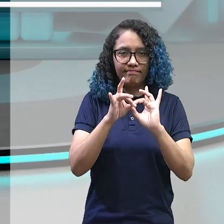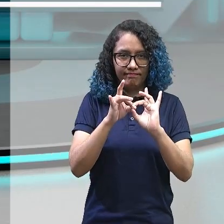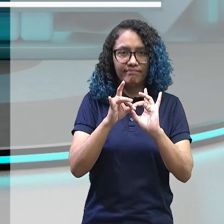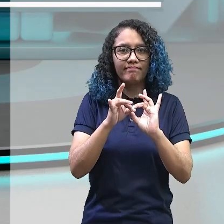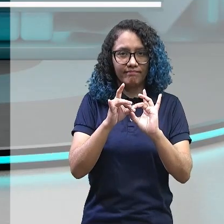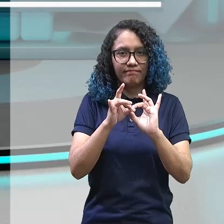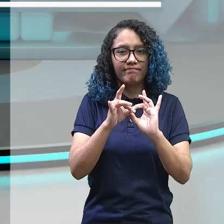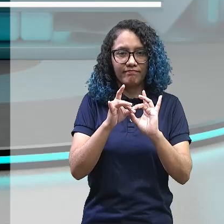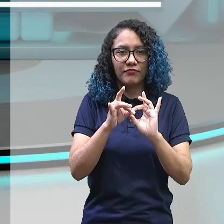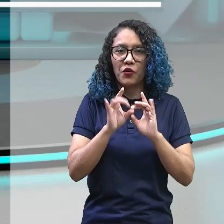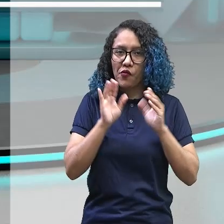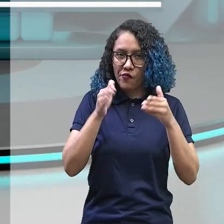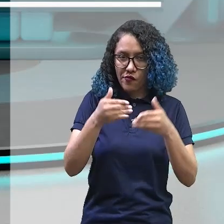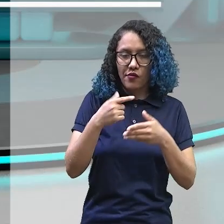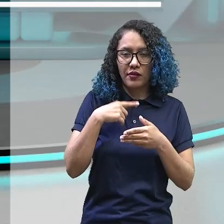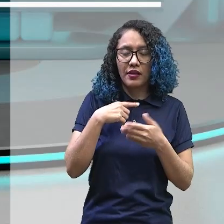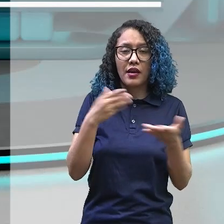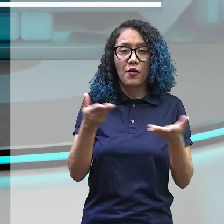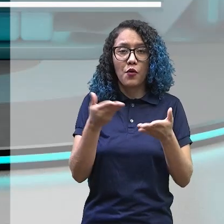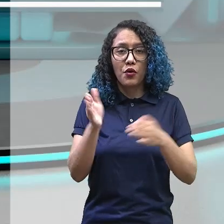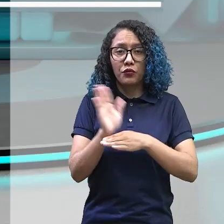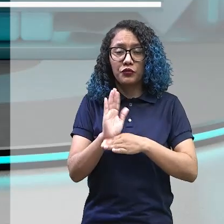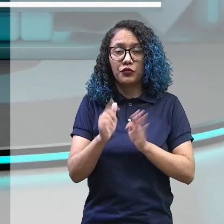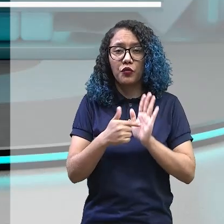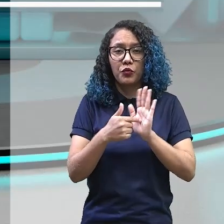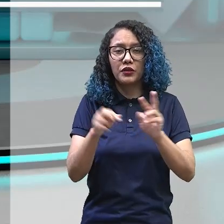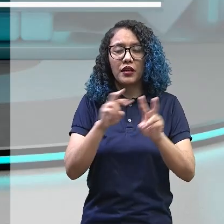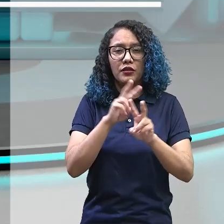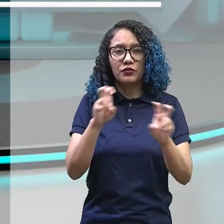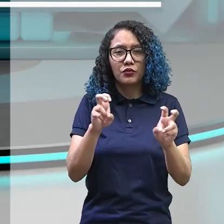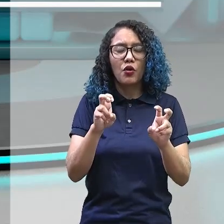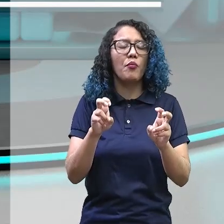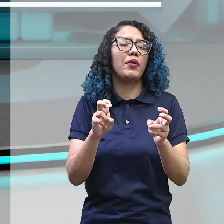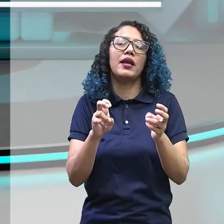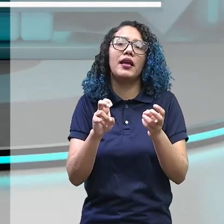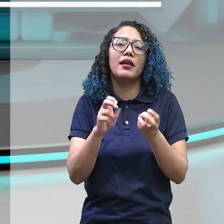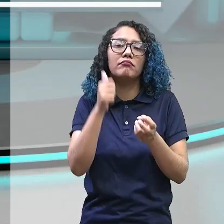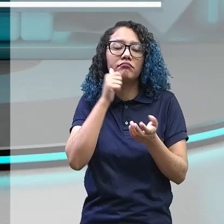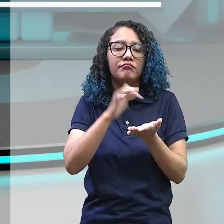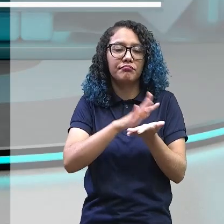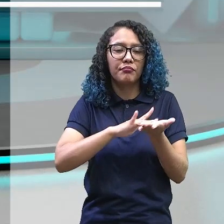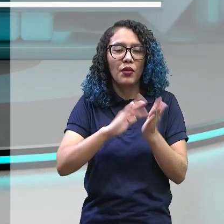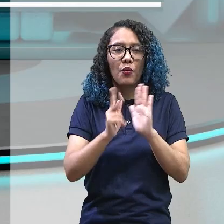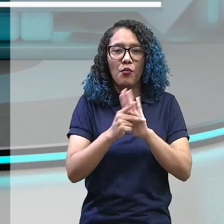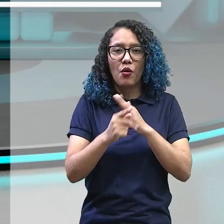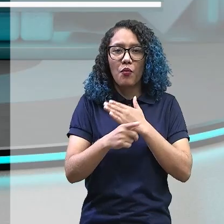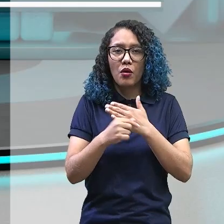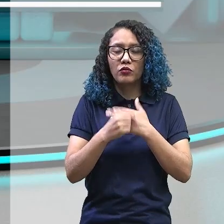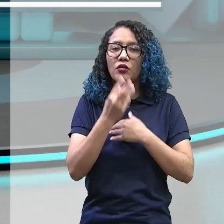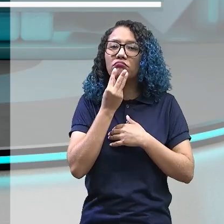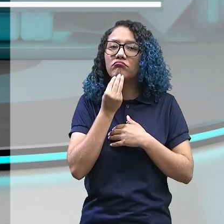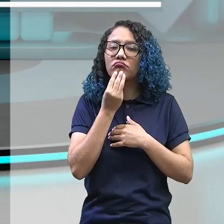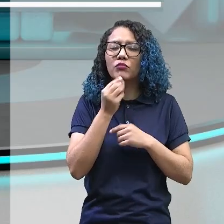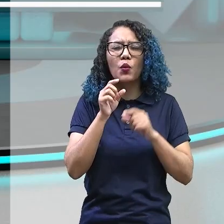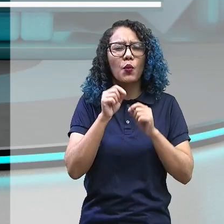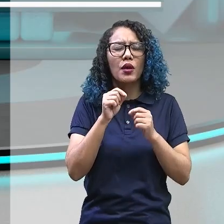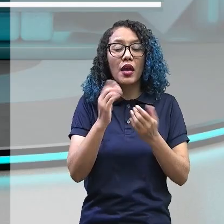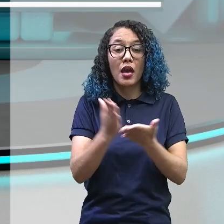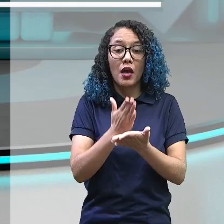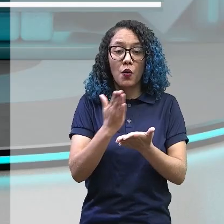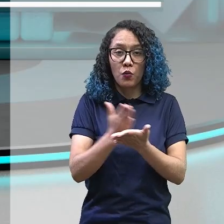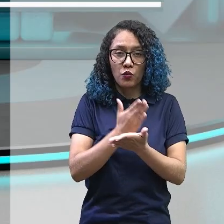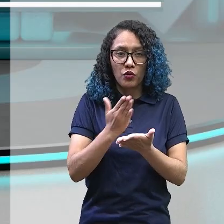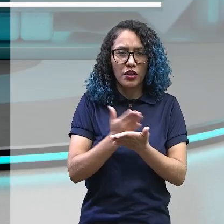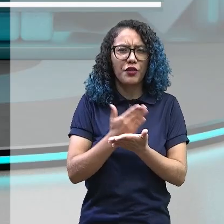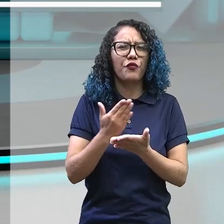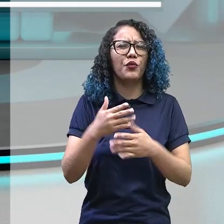vai ver um vídeo, uma animação sobre A Cartomante, de Machado de Assis, que é uma obra literária